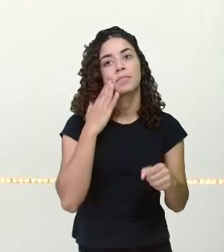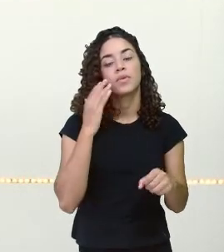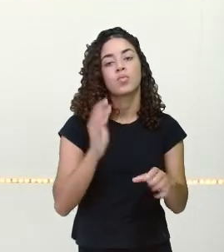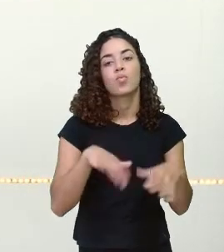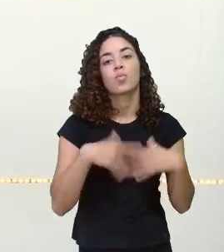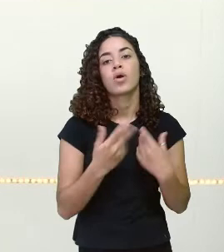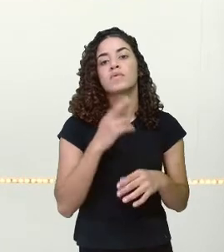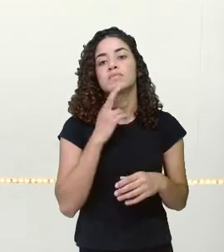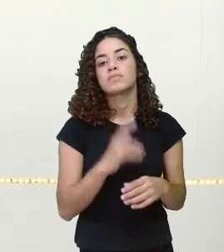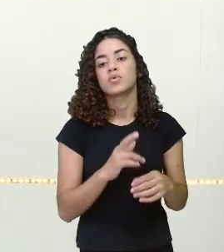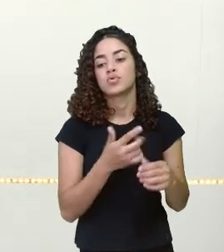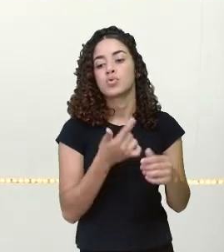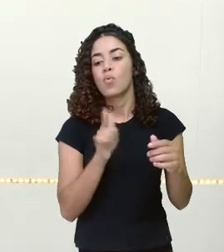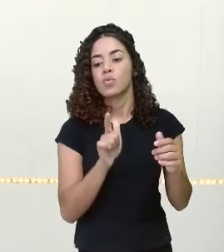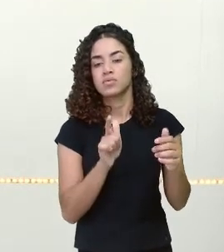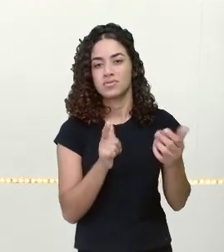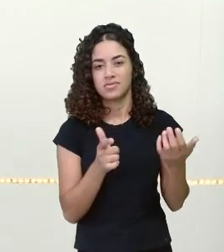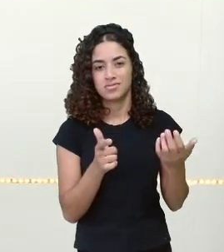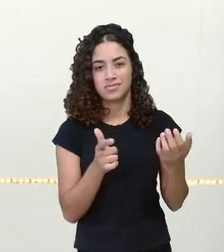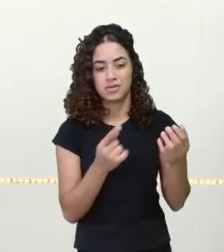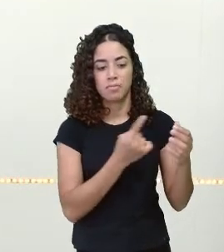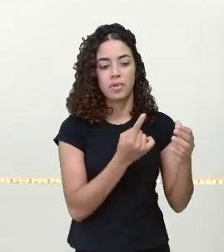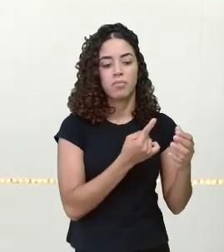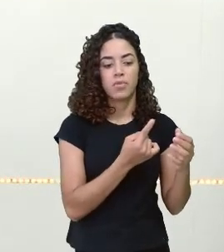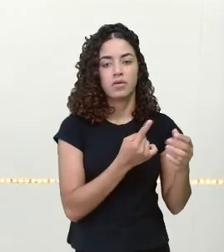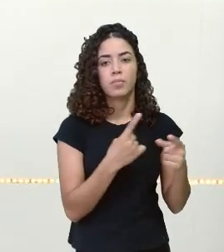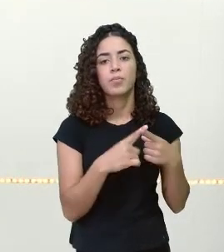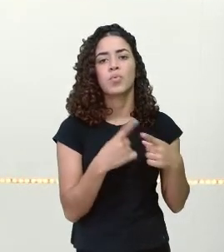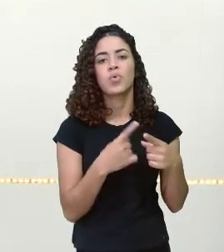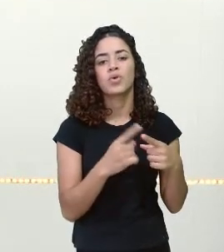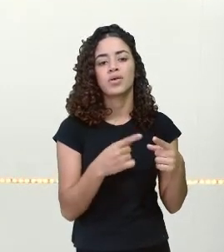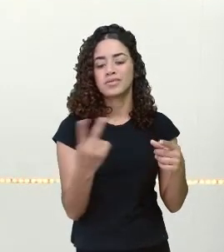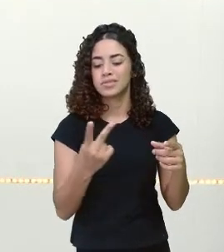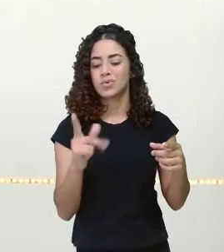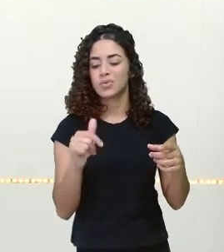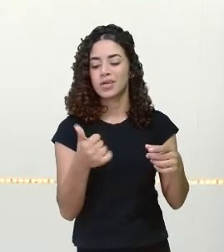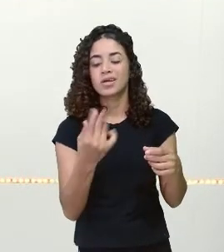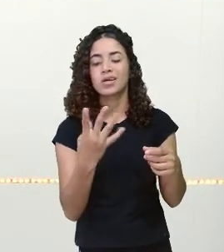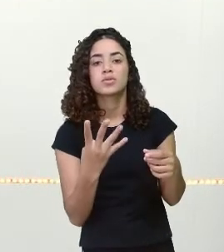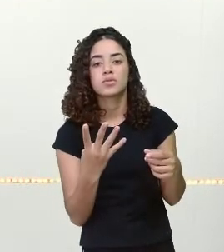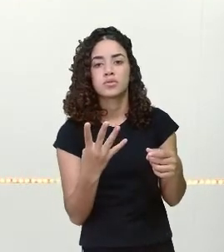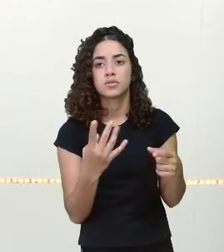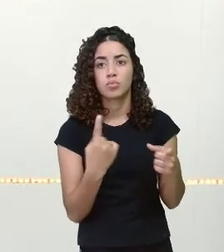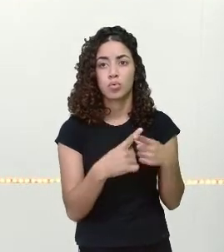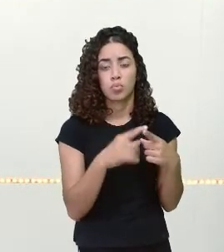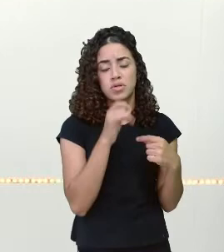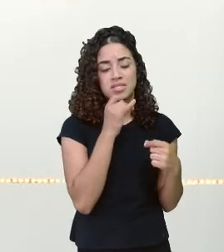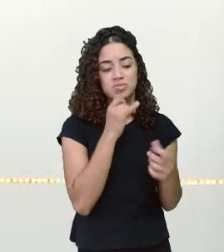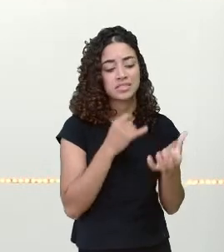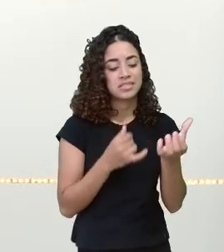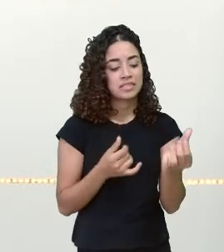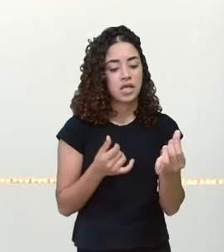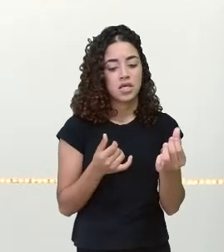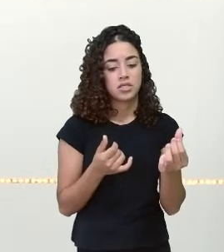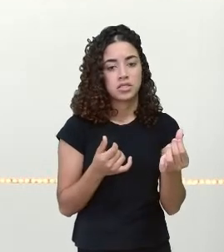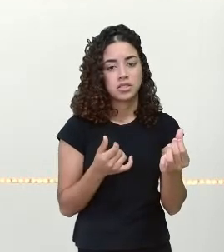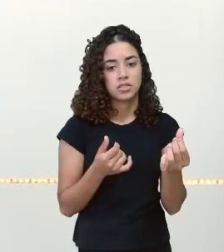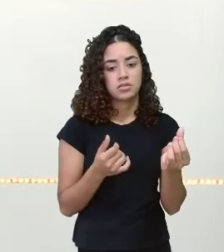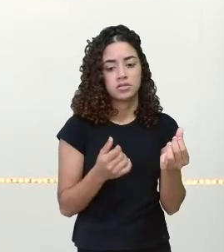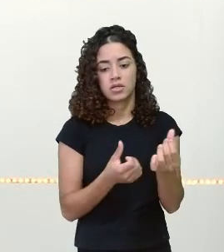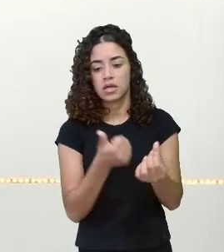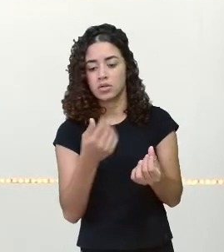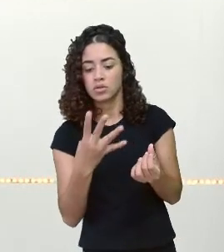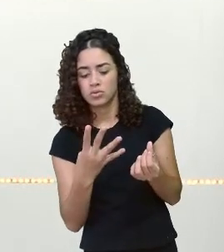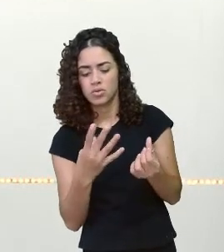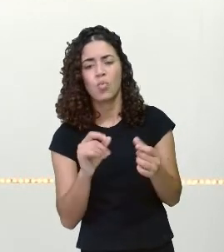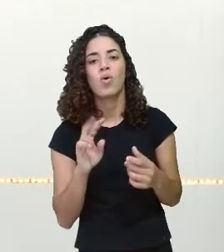próxima. Então, por que aqui deu 14? Saindo de 6, chegou em 14, o que foi que aconteceu? Você